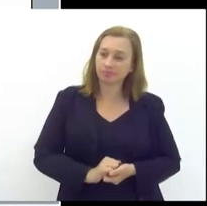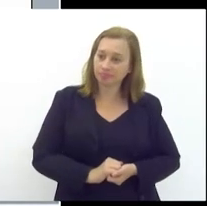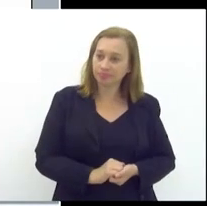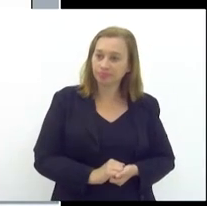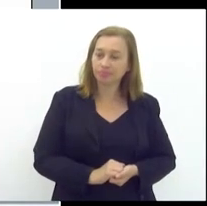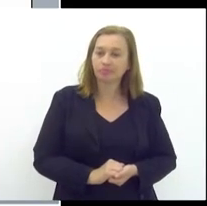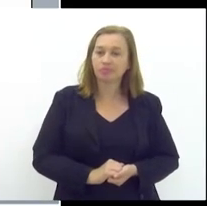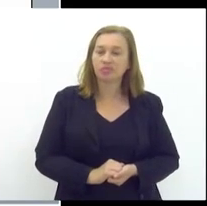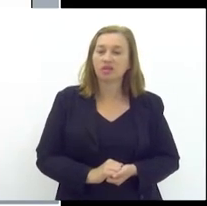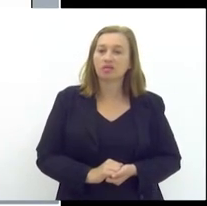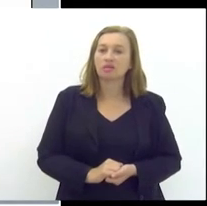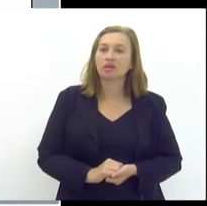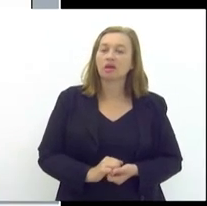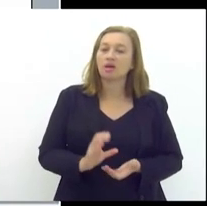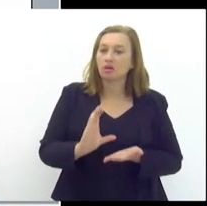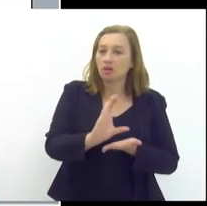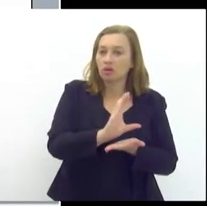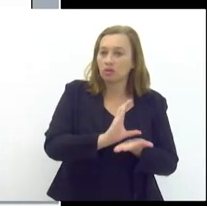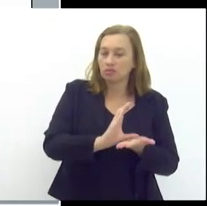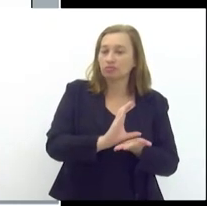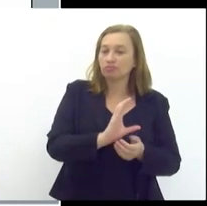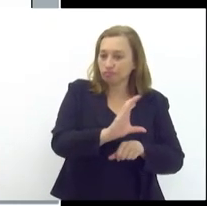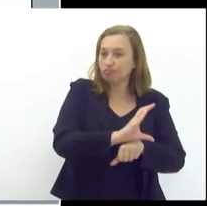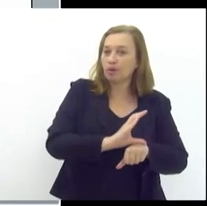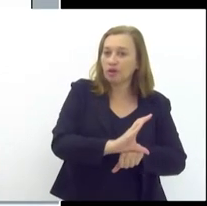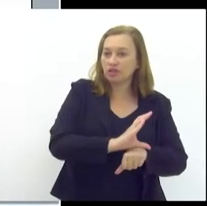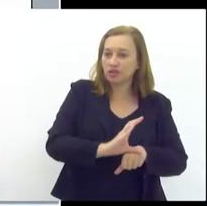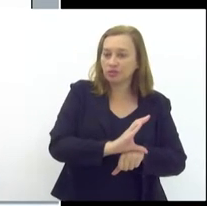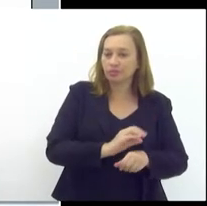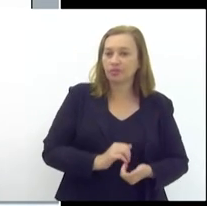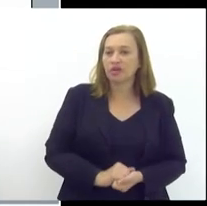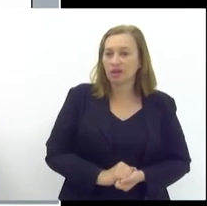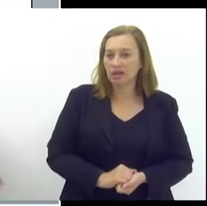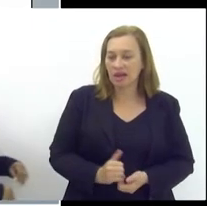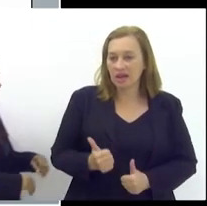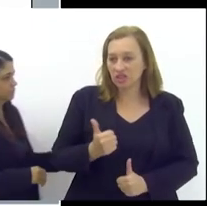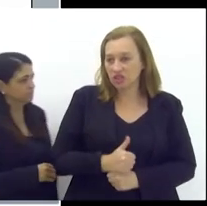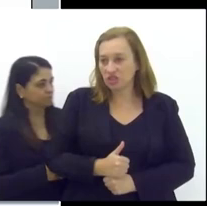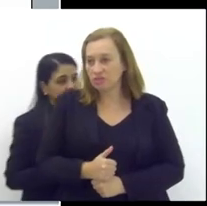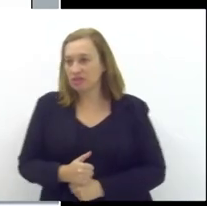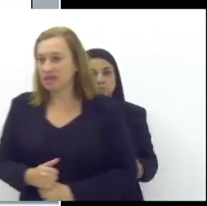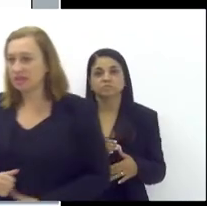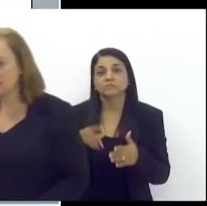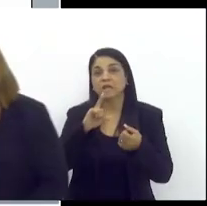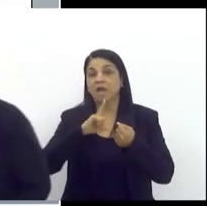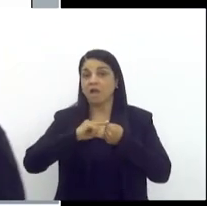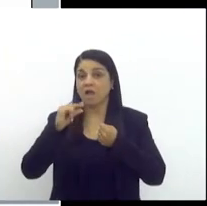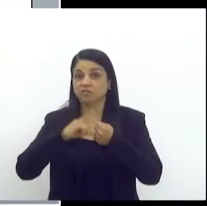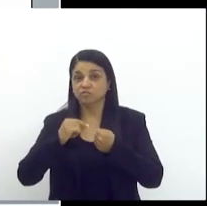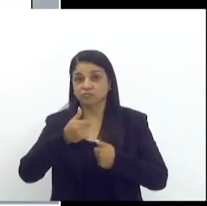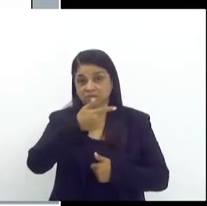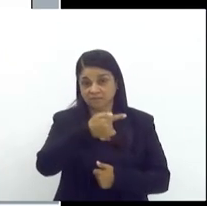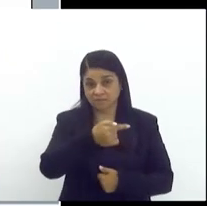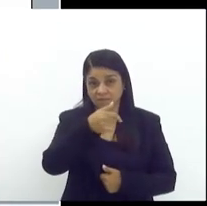na Constituição no artigo 79 da dct